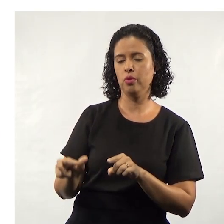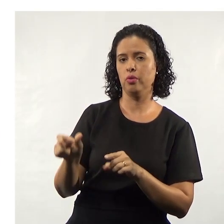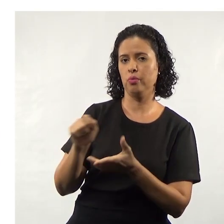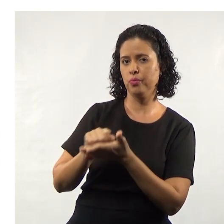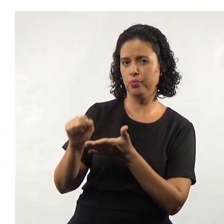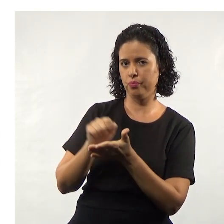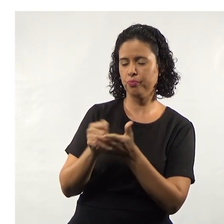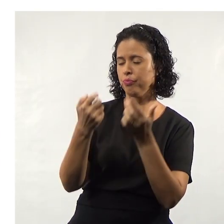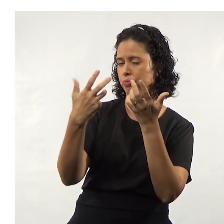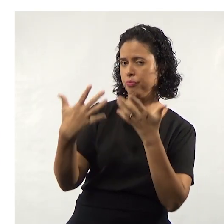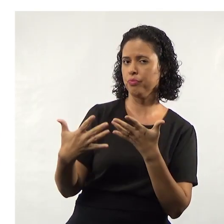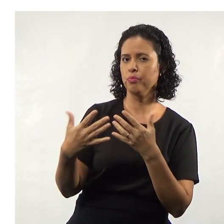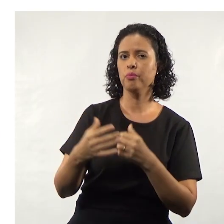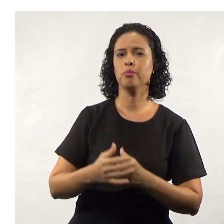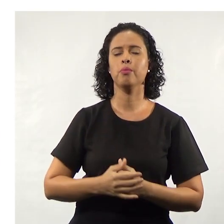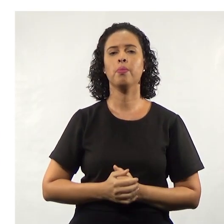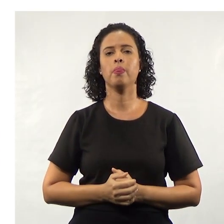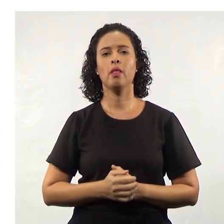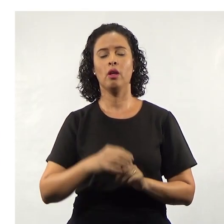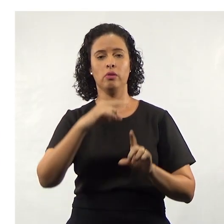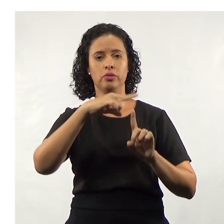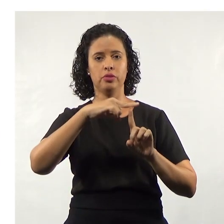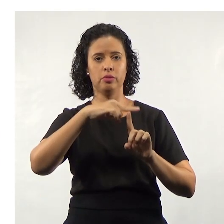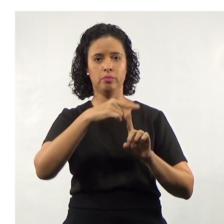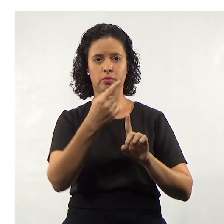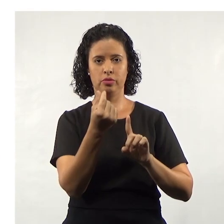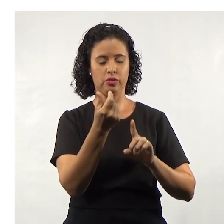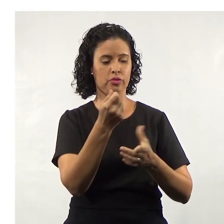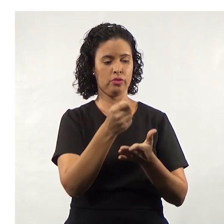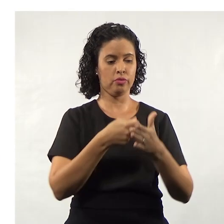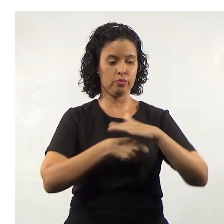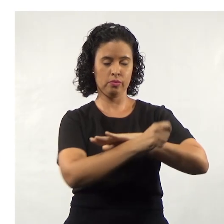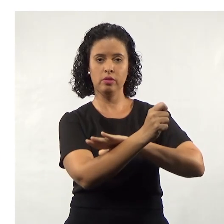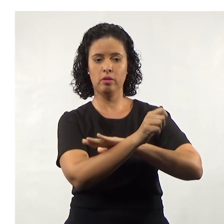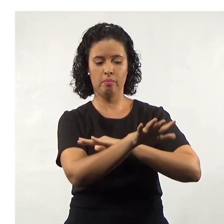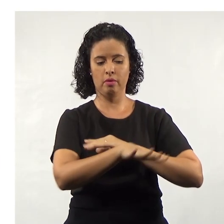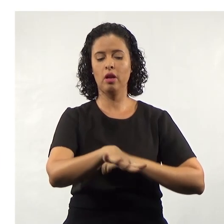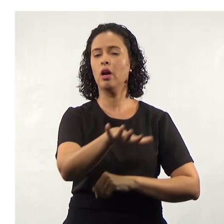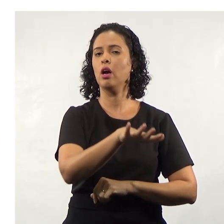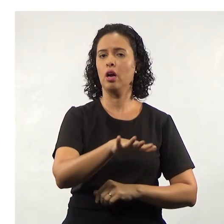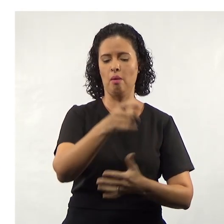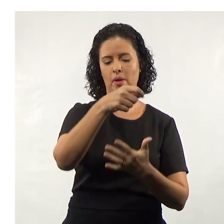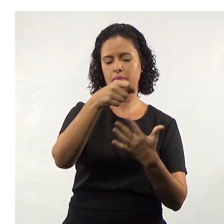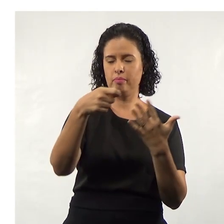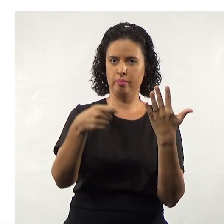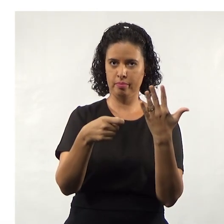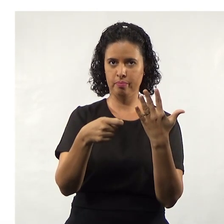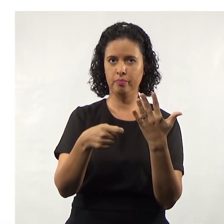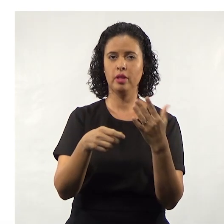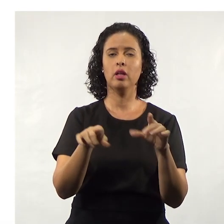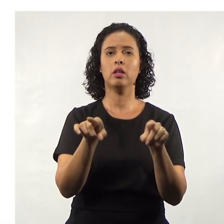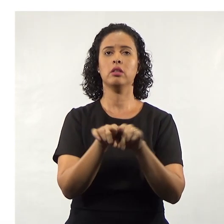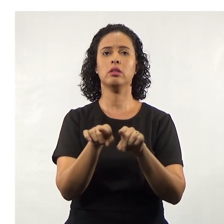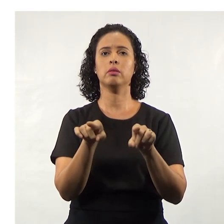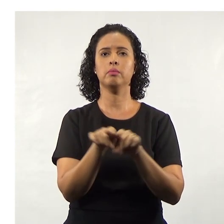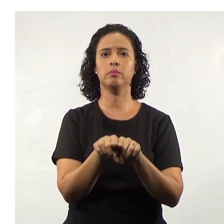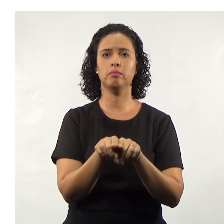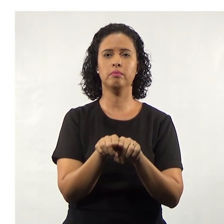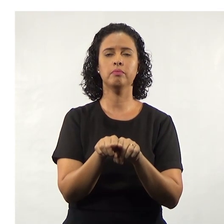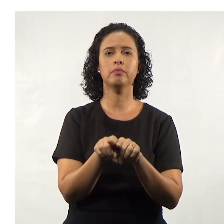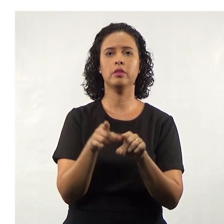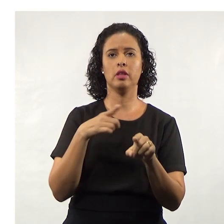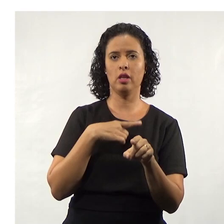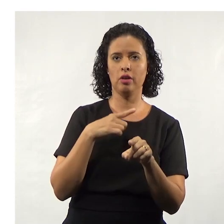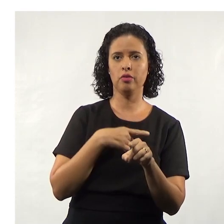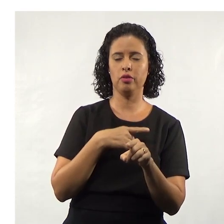trouxe lá essa possibilidade, né, desse tipo de financiamento para essas áreas aqui na qual ele elencou. Ainda, o maior